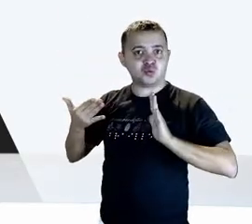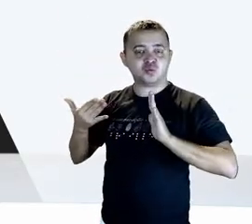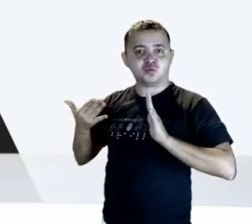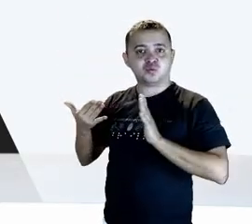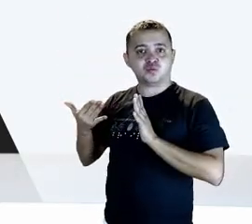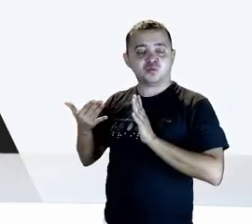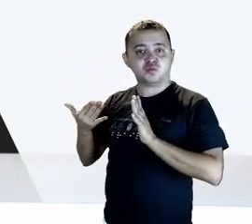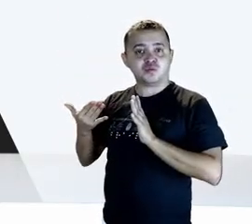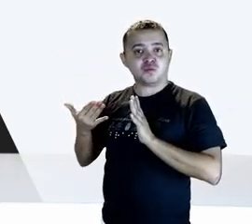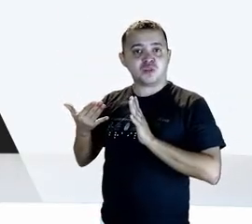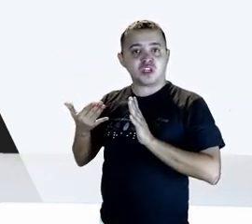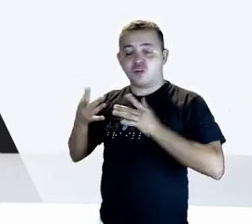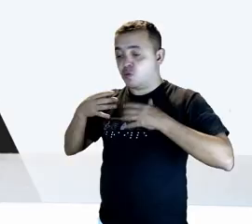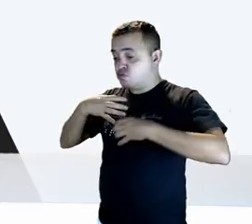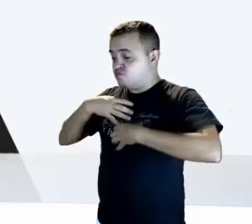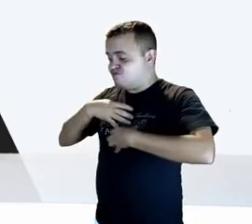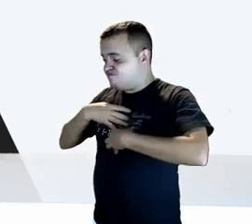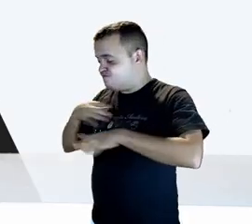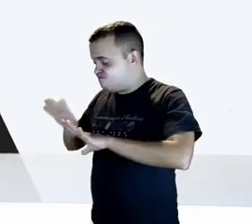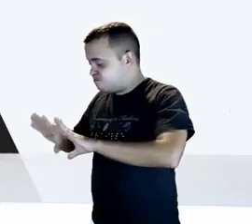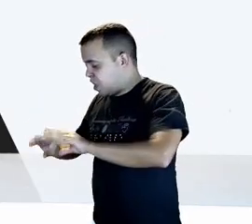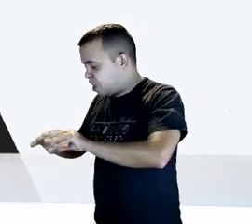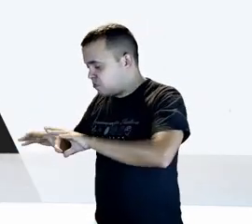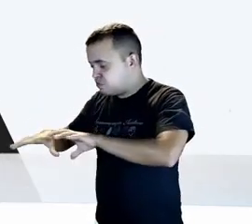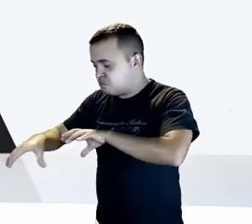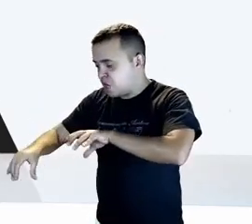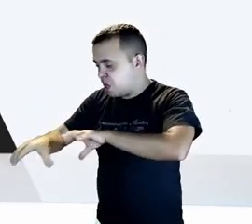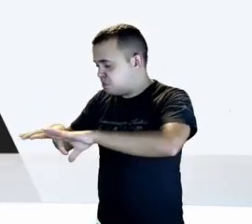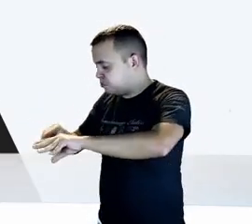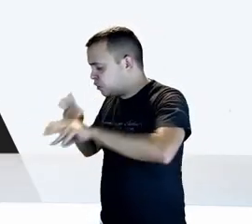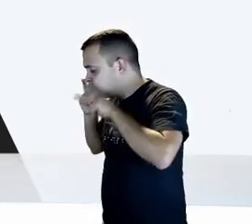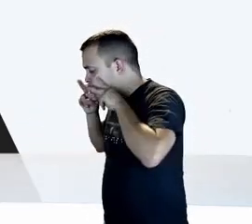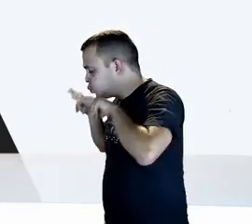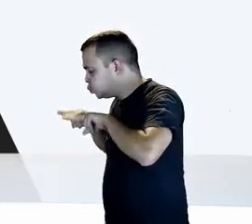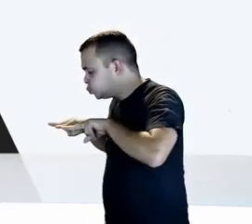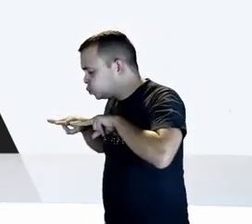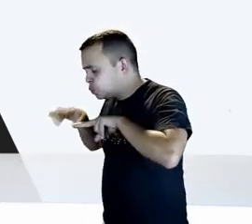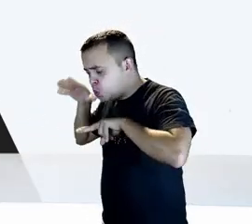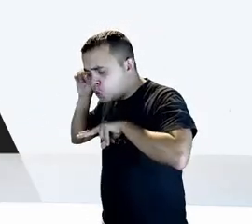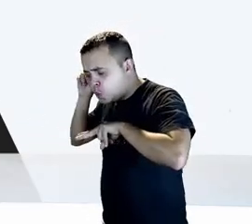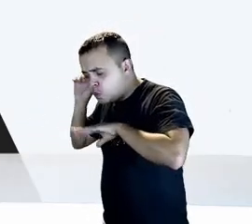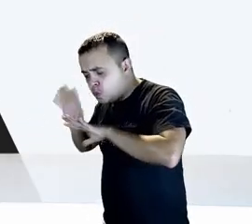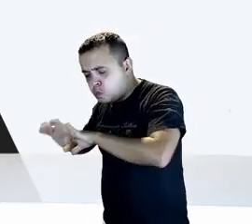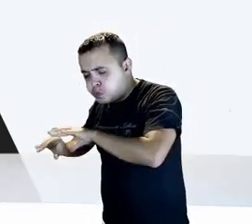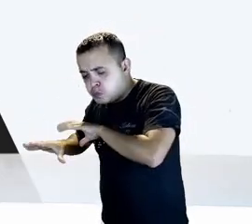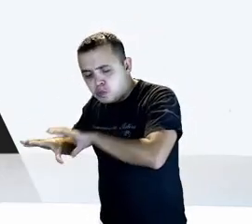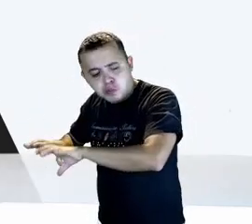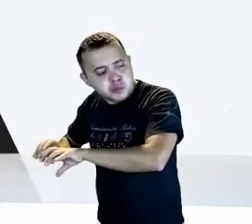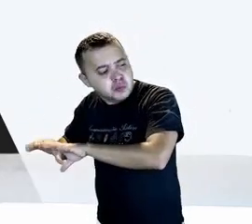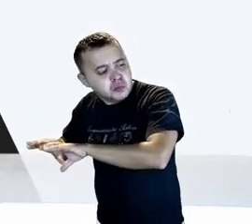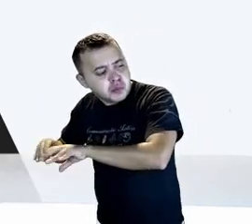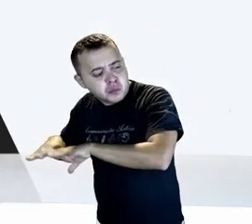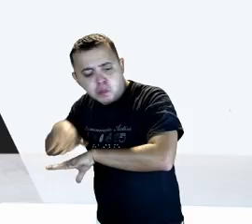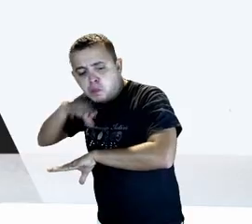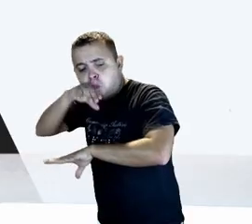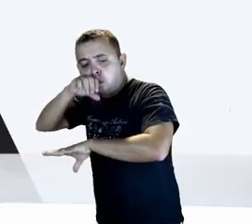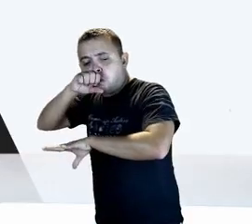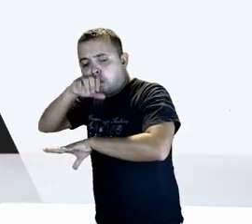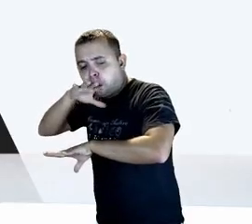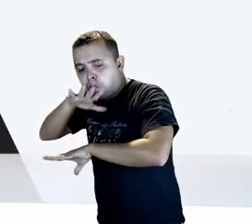utilizando os sentidos de tato, da visão, da audição e do